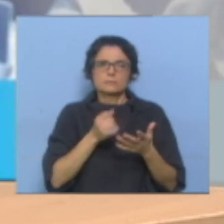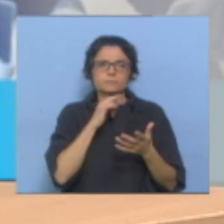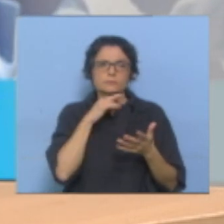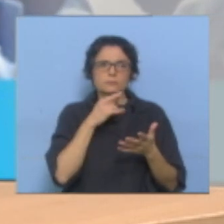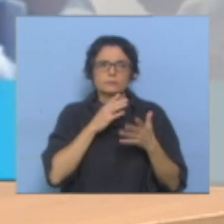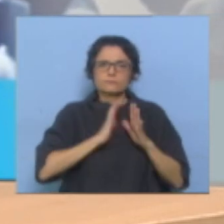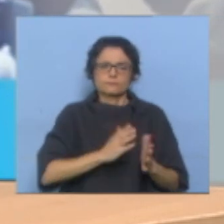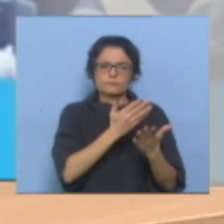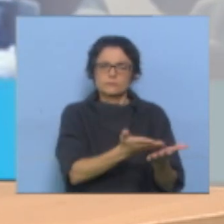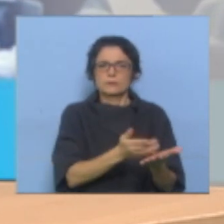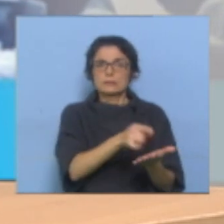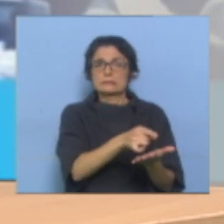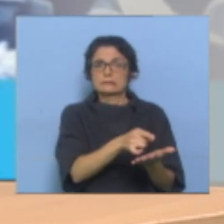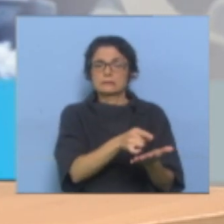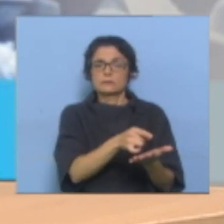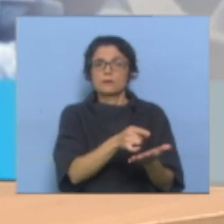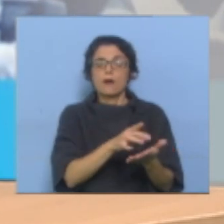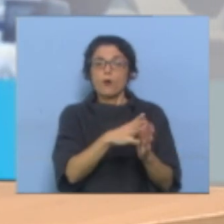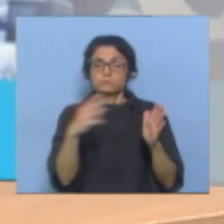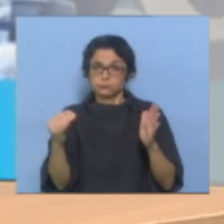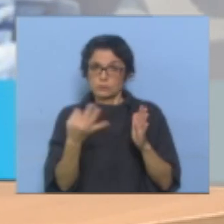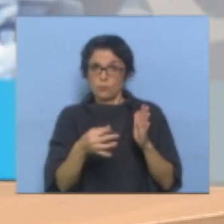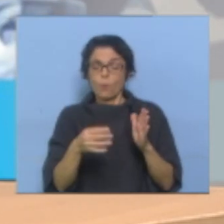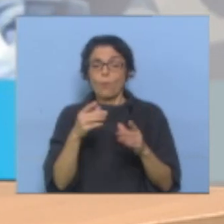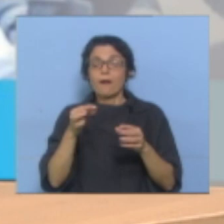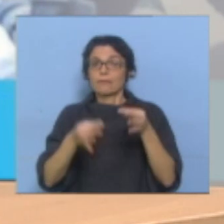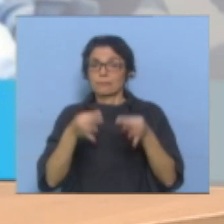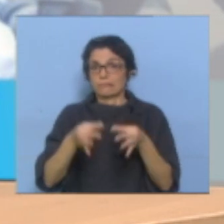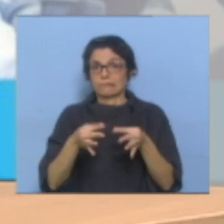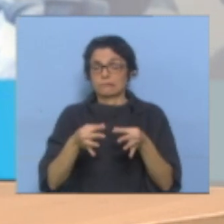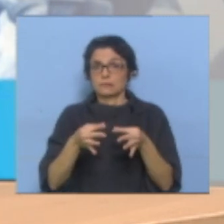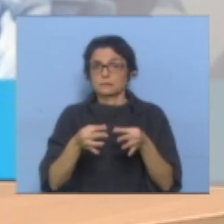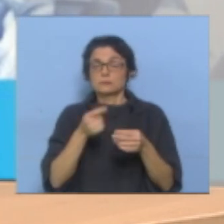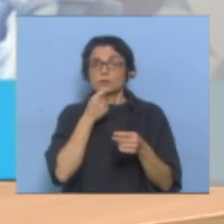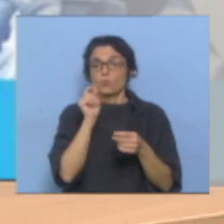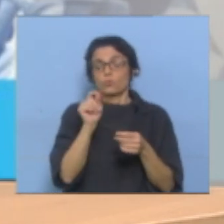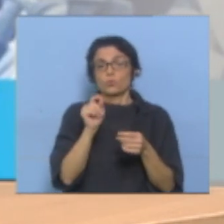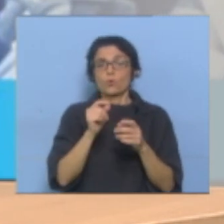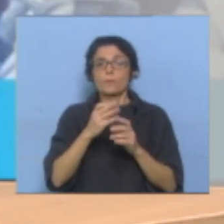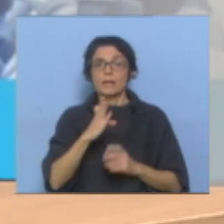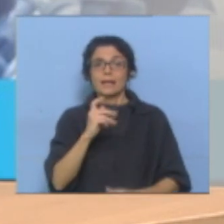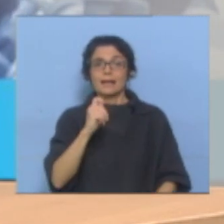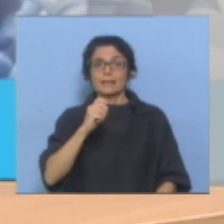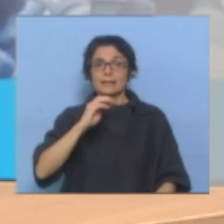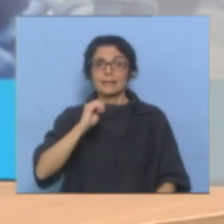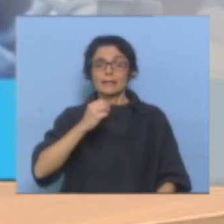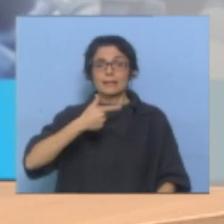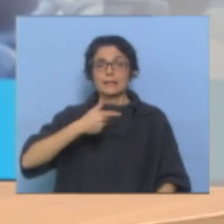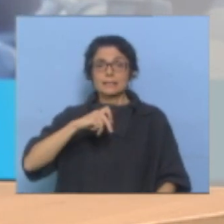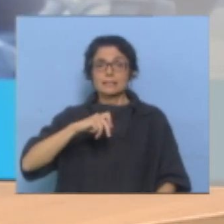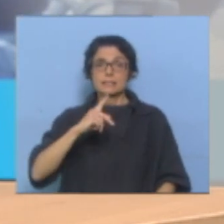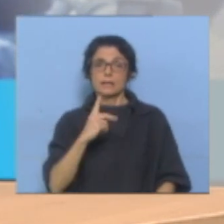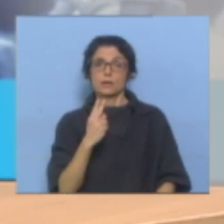um modelo de justiça chamado justiça restaurativa, que acabou por ser um bocadinho gozado cá em